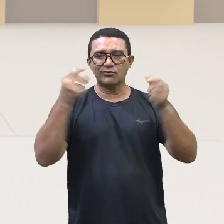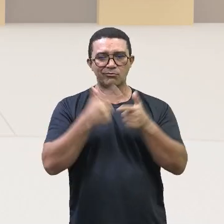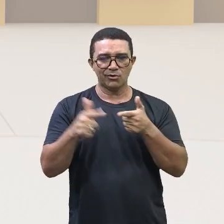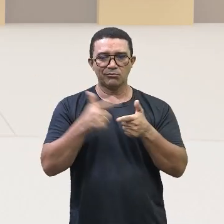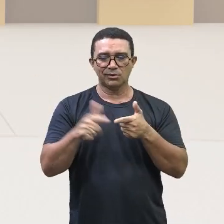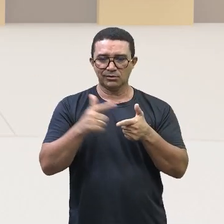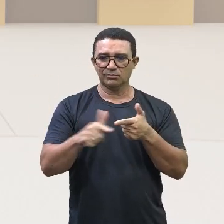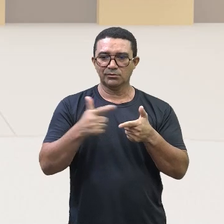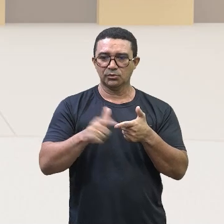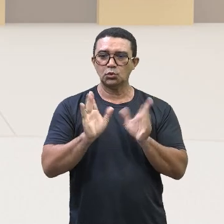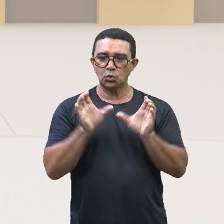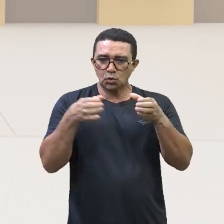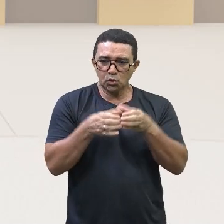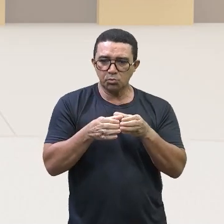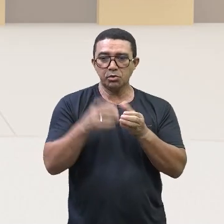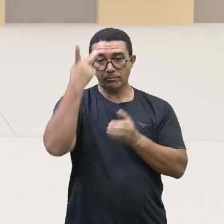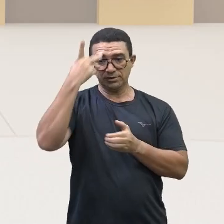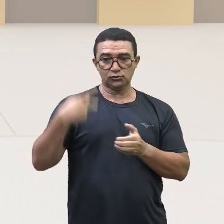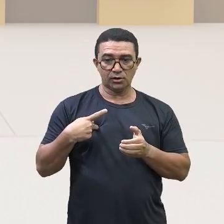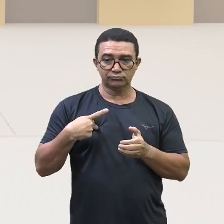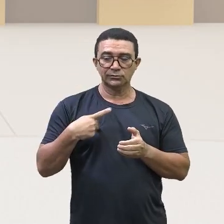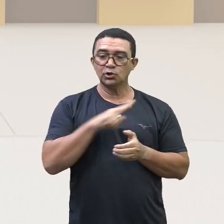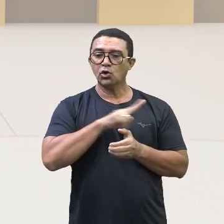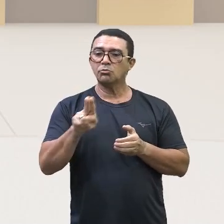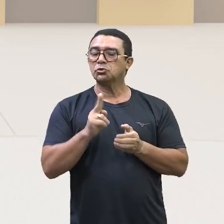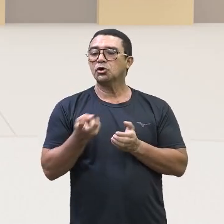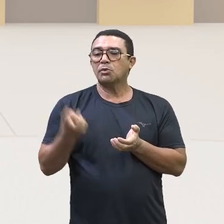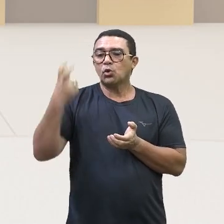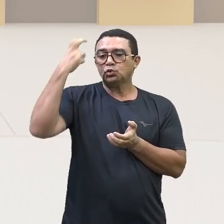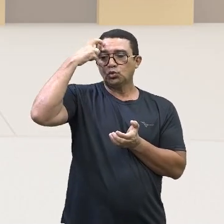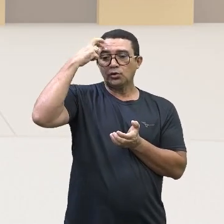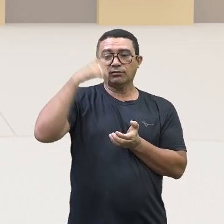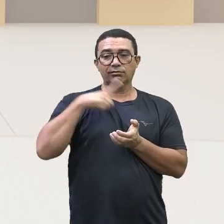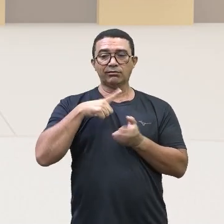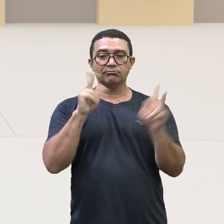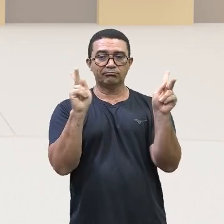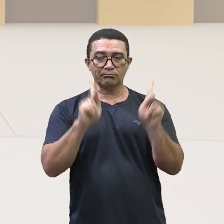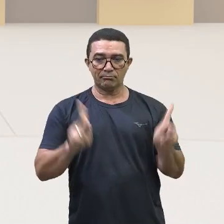e coletivamente, em nome de uma cultura da paz